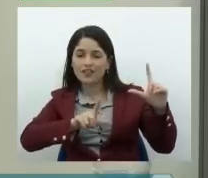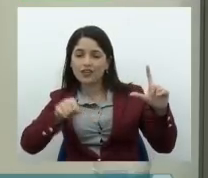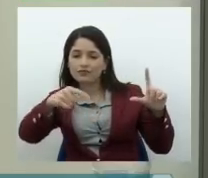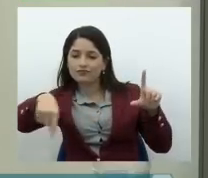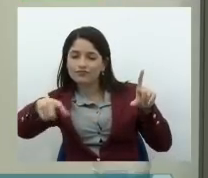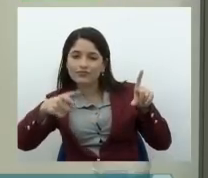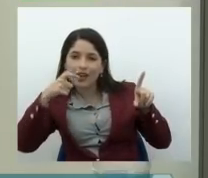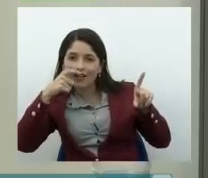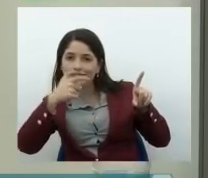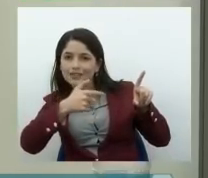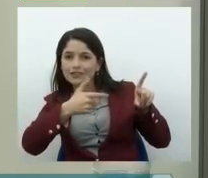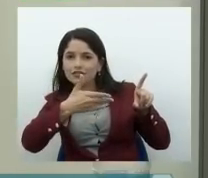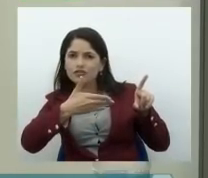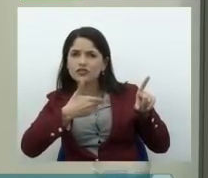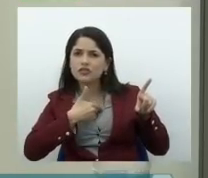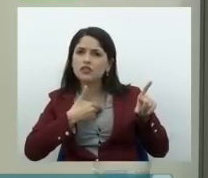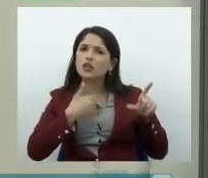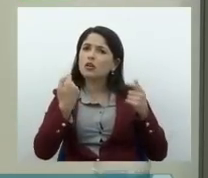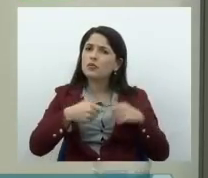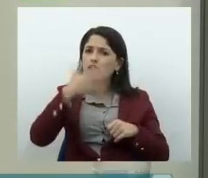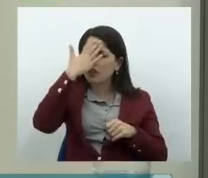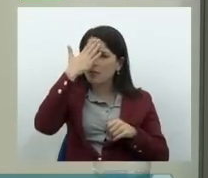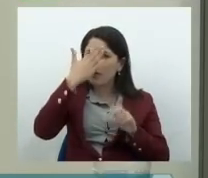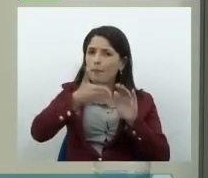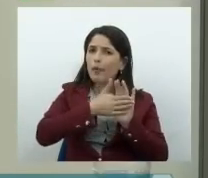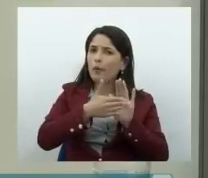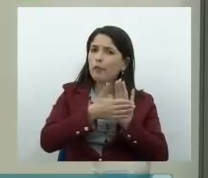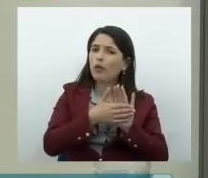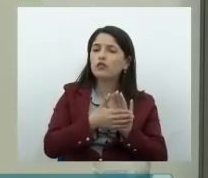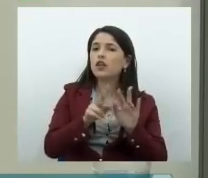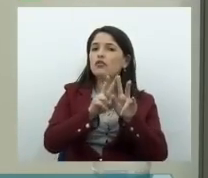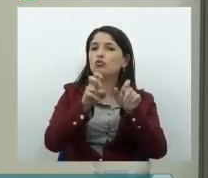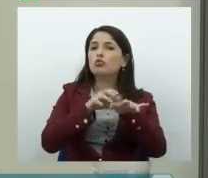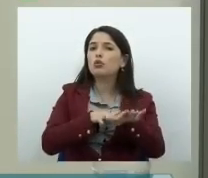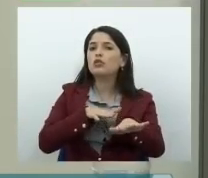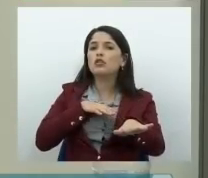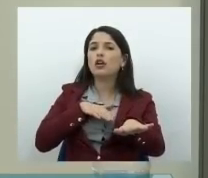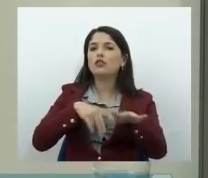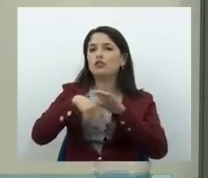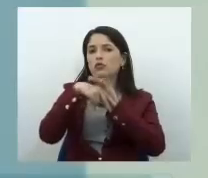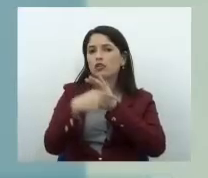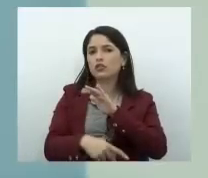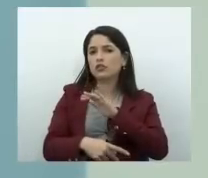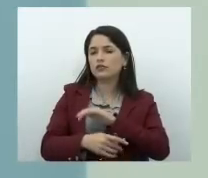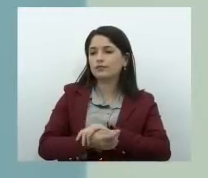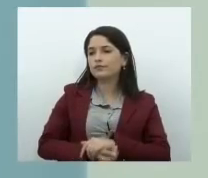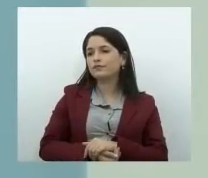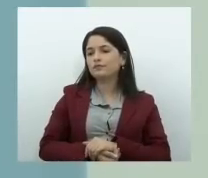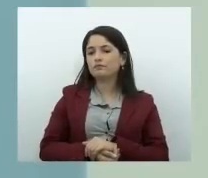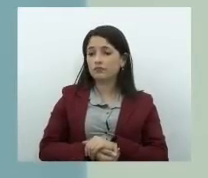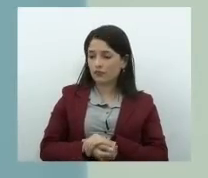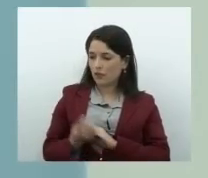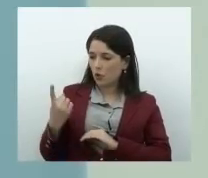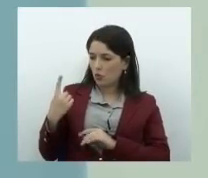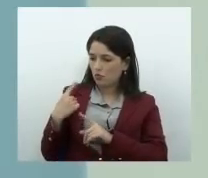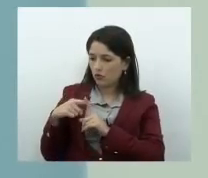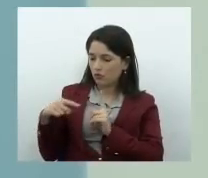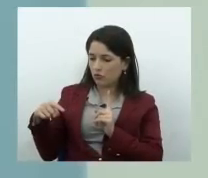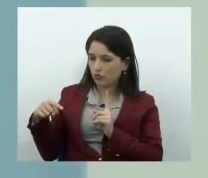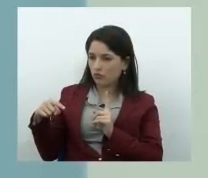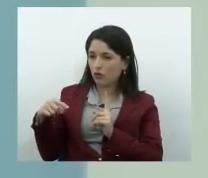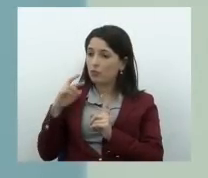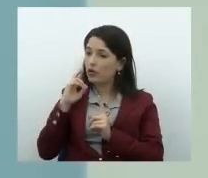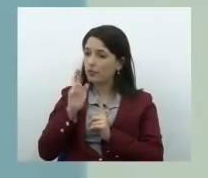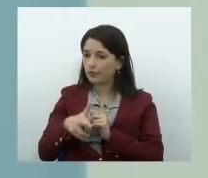saber qual é a sua proposta para o trânsito da cidade. Candidato Neftalis, o senhor tem um minuto e meio para a sua